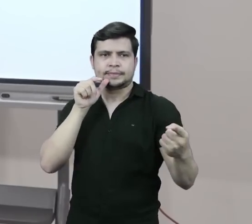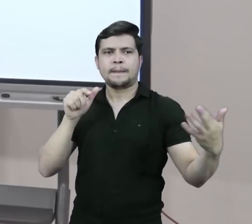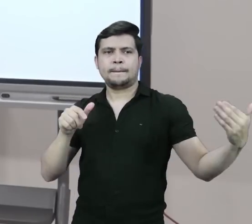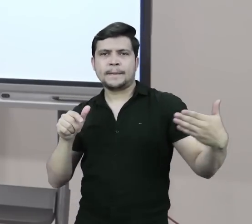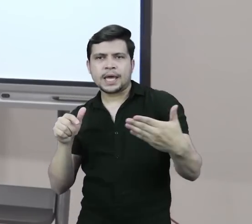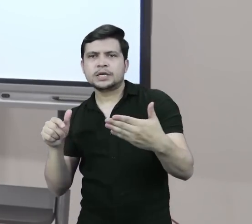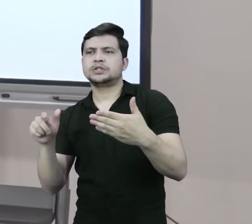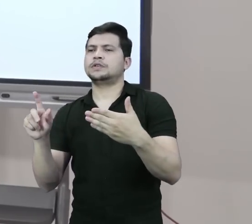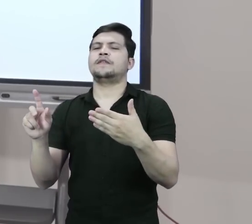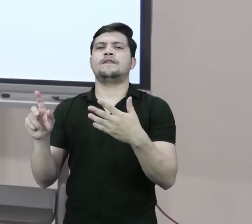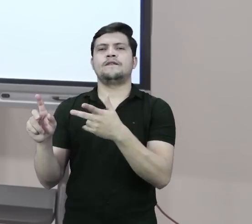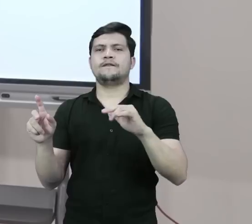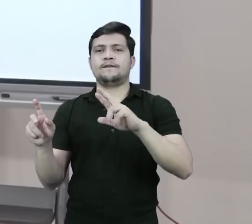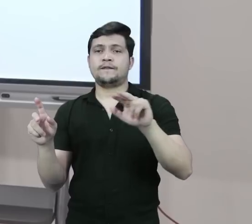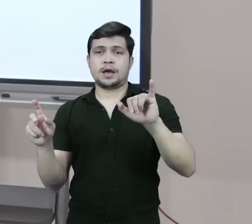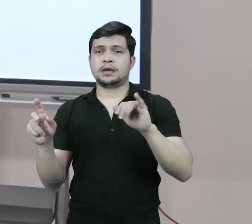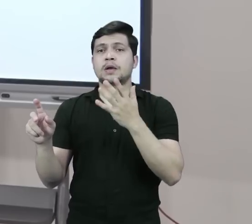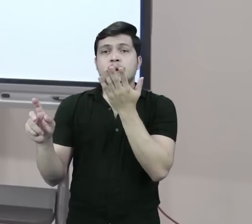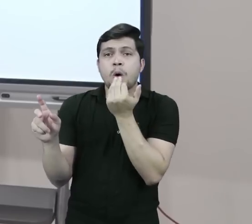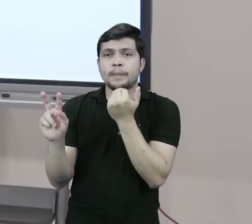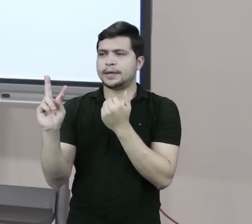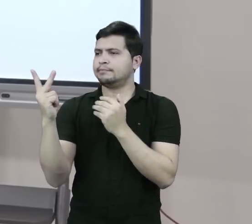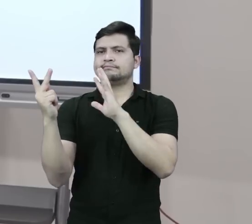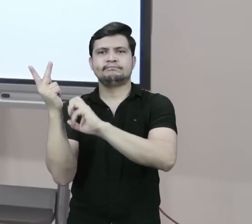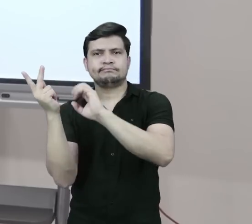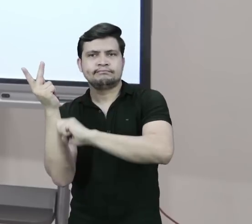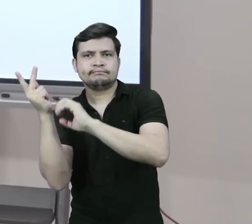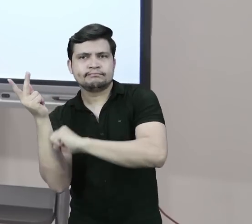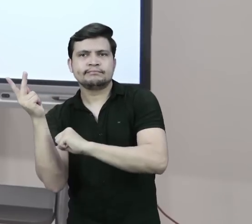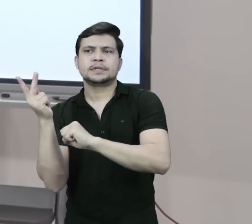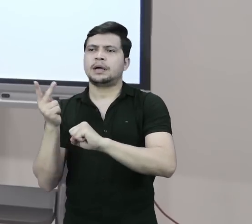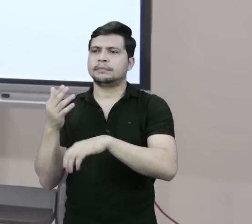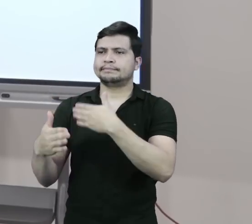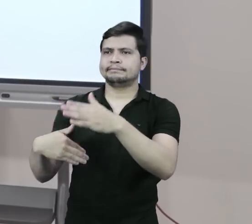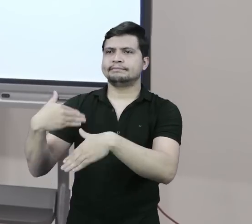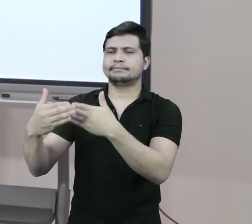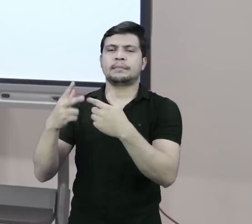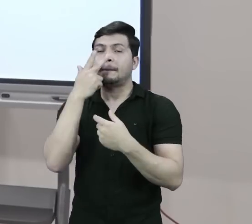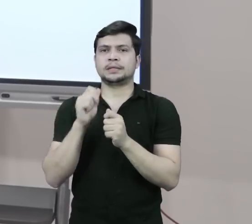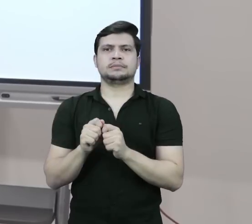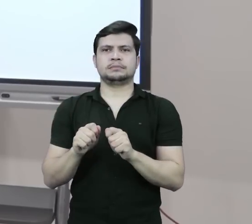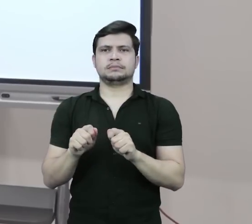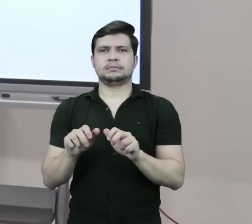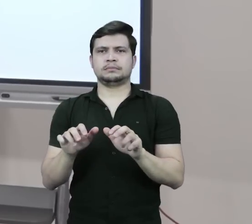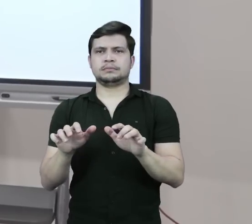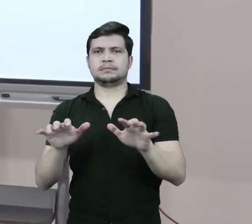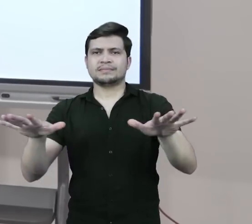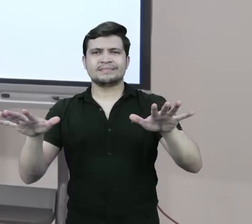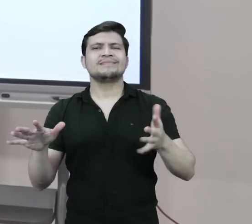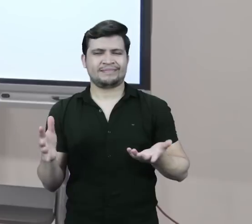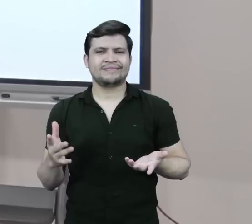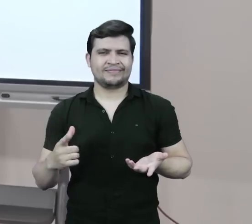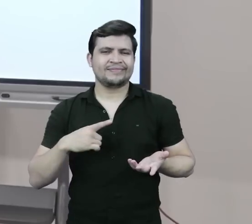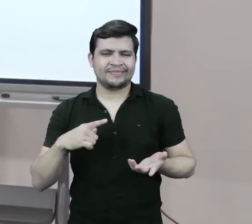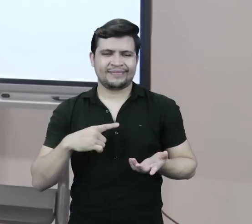Peixes menores, que vão servir de alimento para peixes maiores e assim sucessivamente. Essa toxina, essa